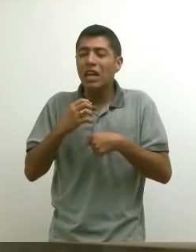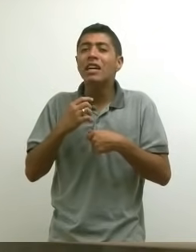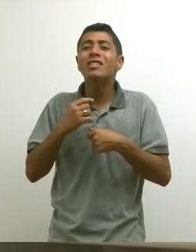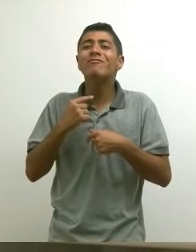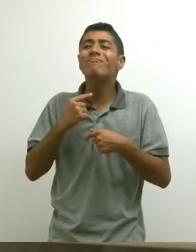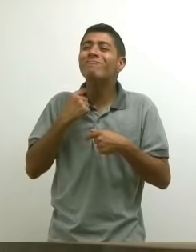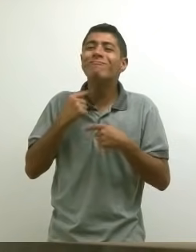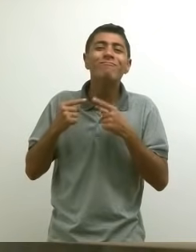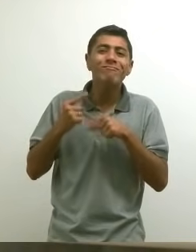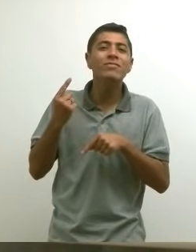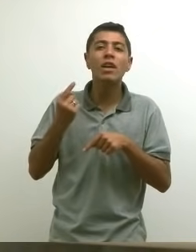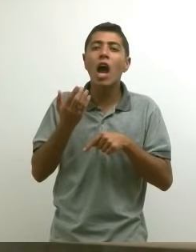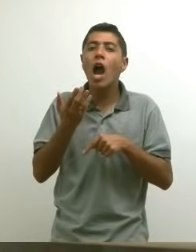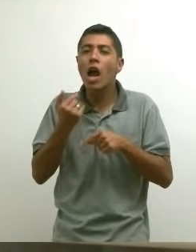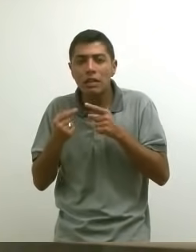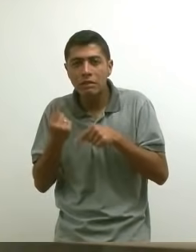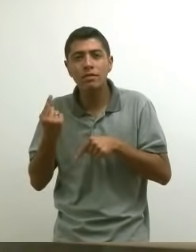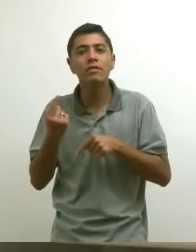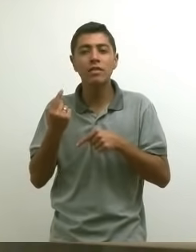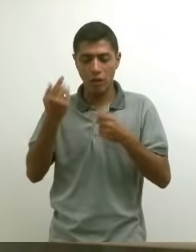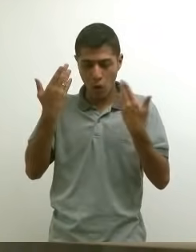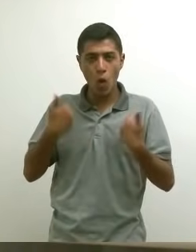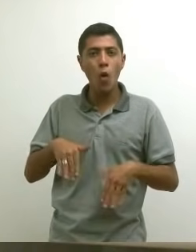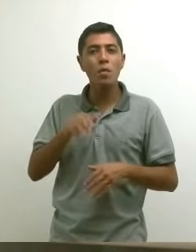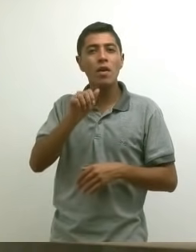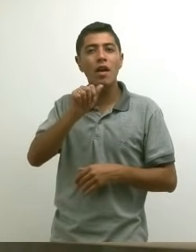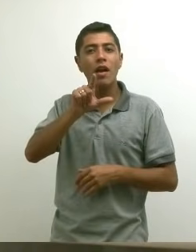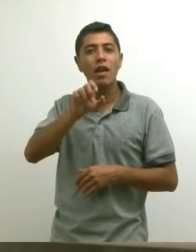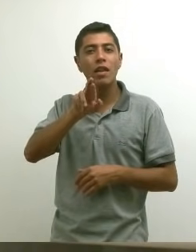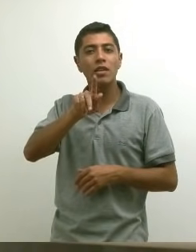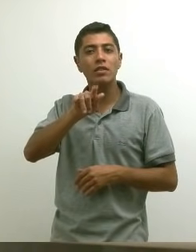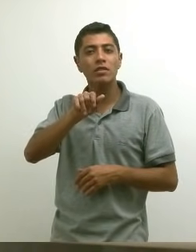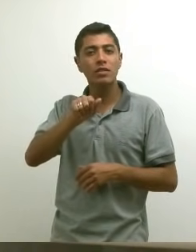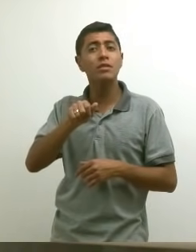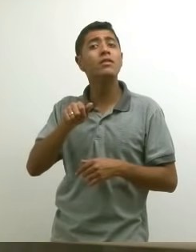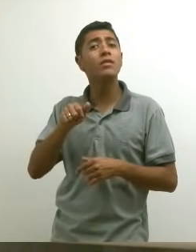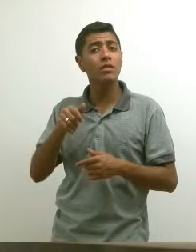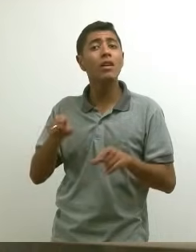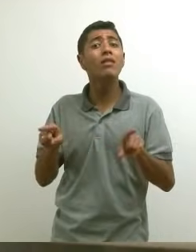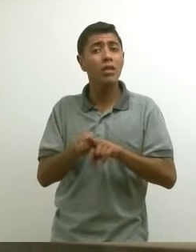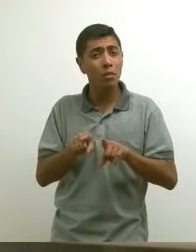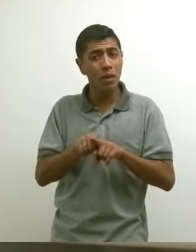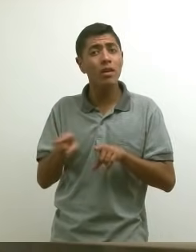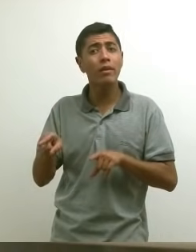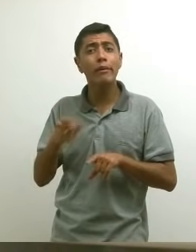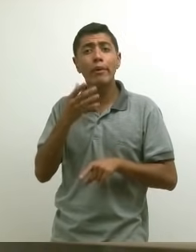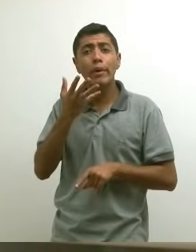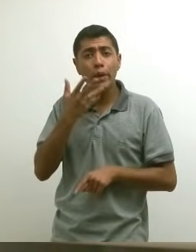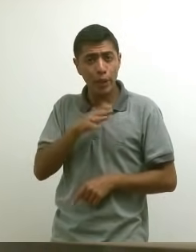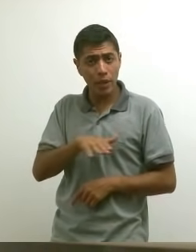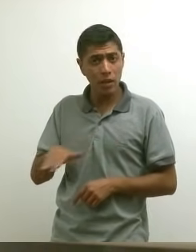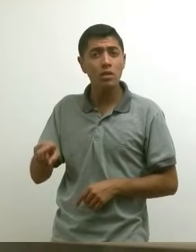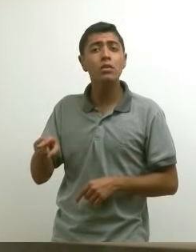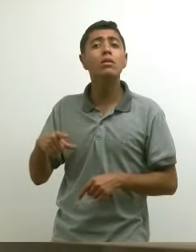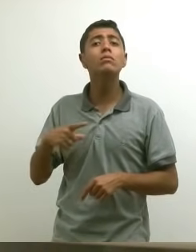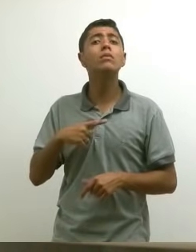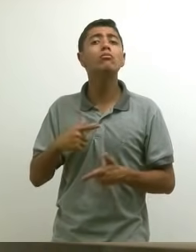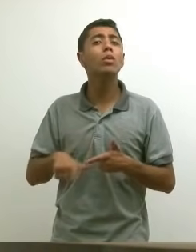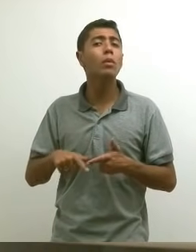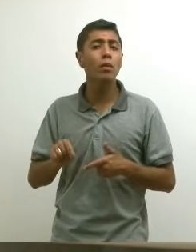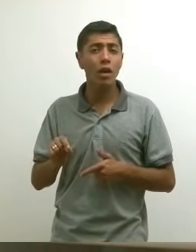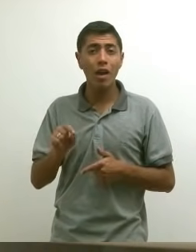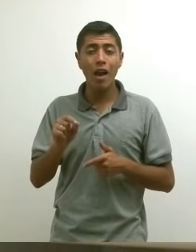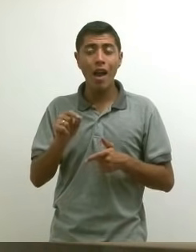mas tem o problema das crianças milhões de crianças com hiperatividade e défice atenção sendo prescrito ritalina